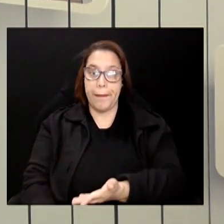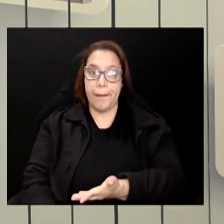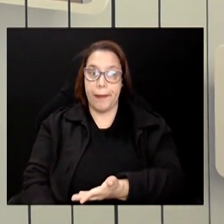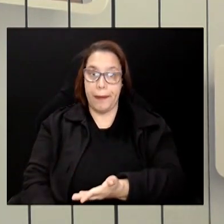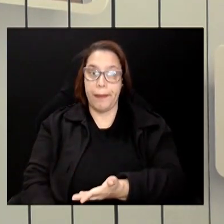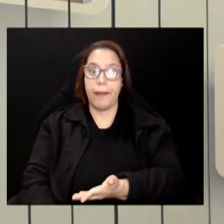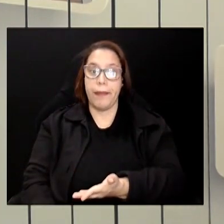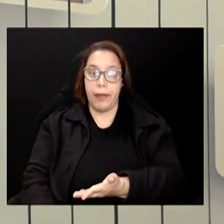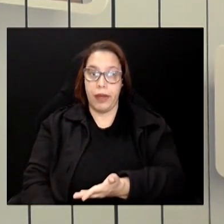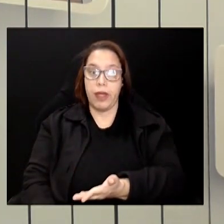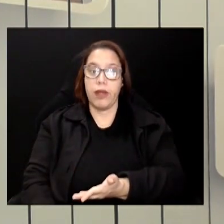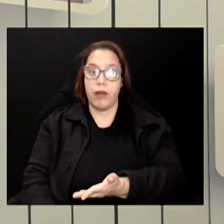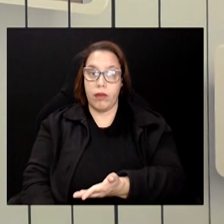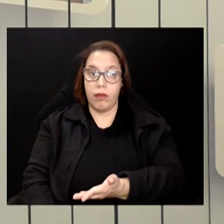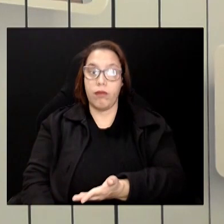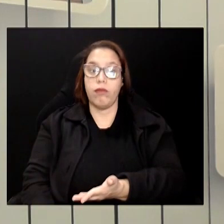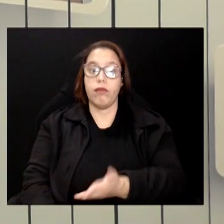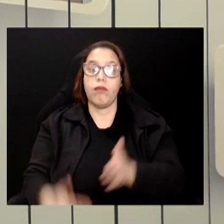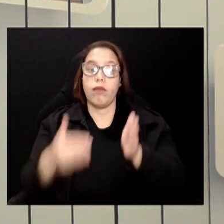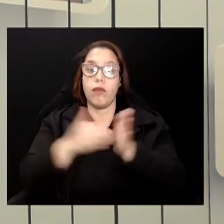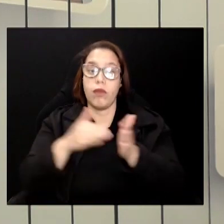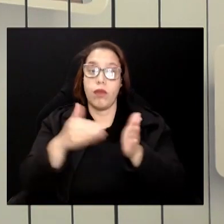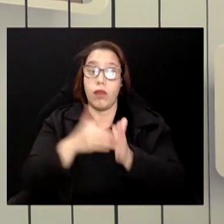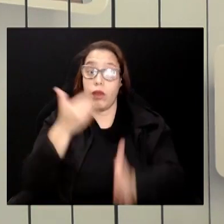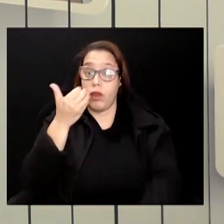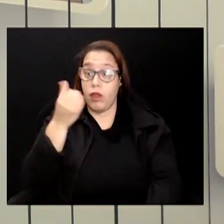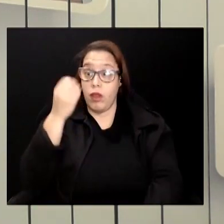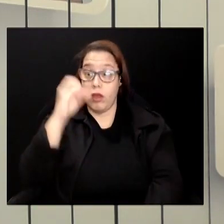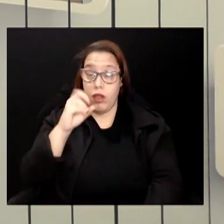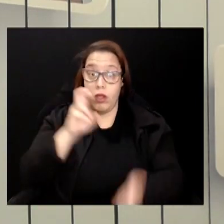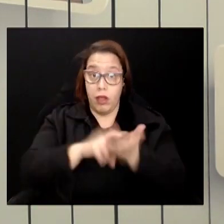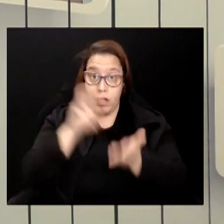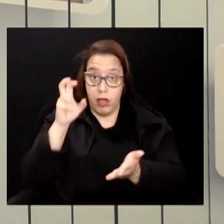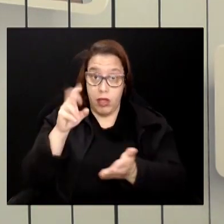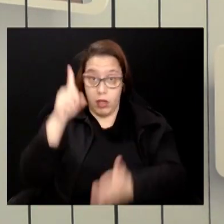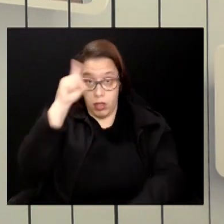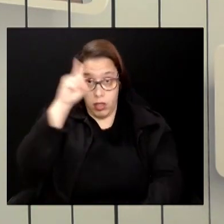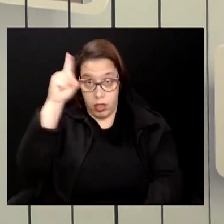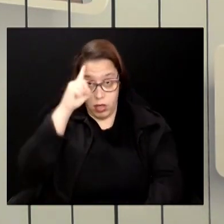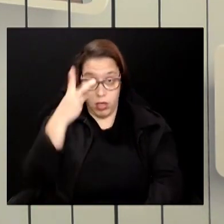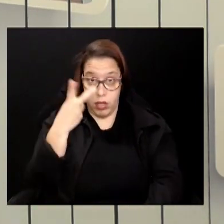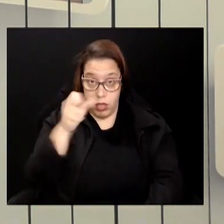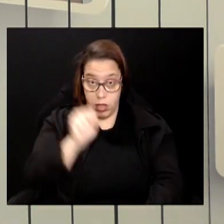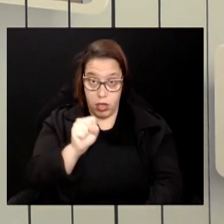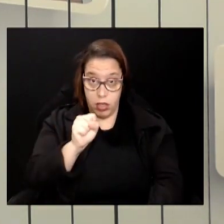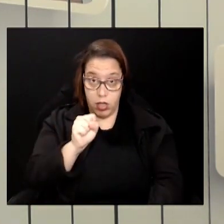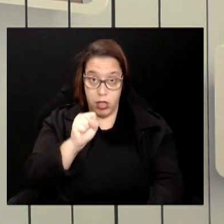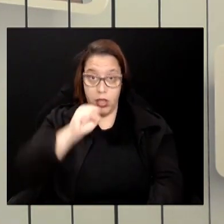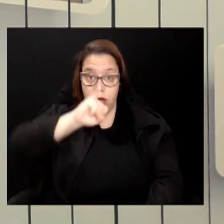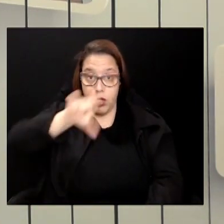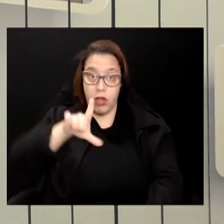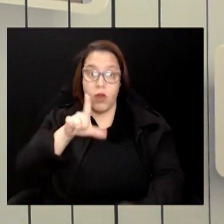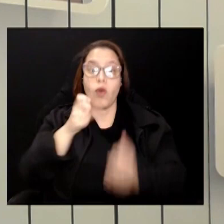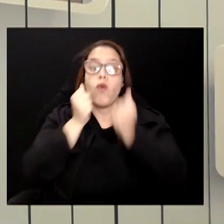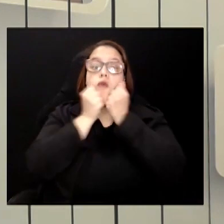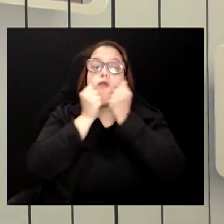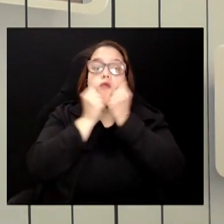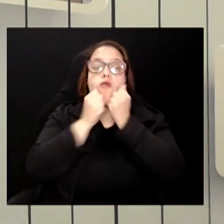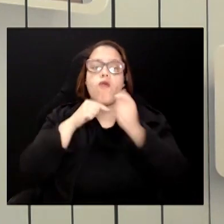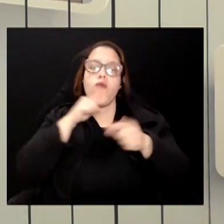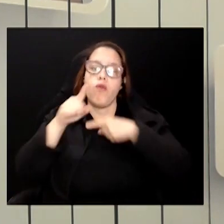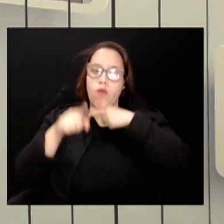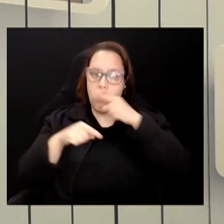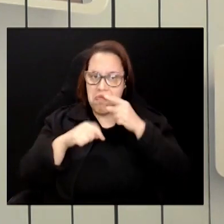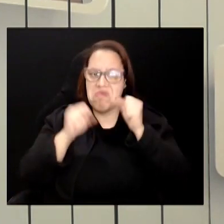campinas.sp.gov.br/licitações/home até às 10 horas da manhã do dia 28 de julho. Dúvidas podem ser sanadas